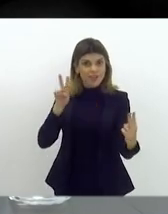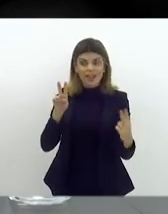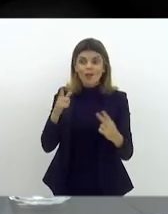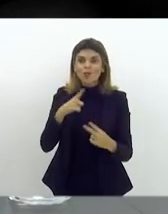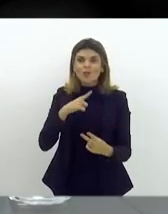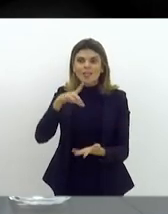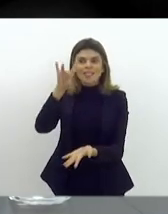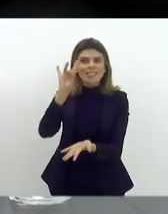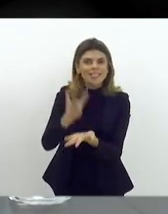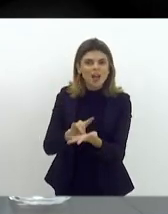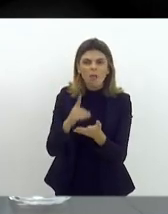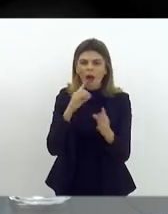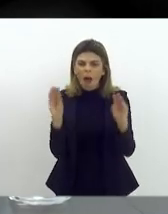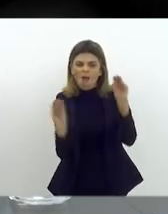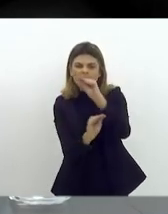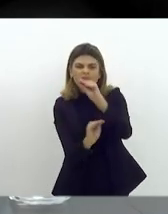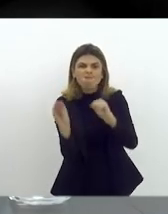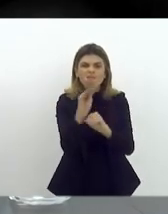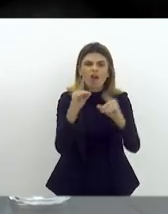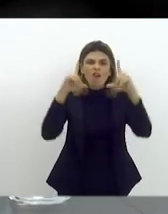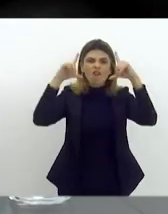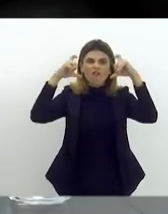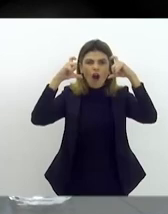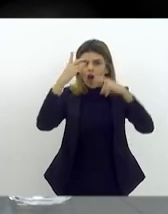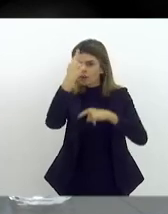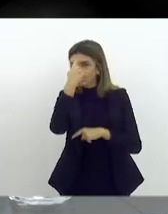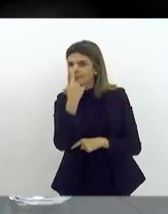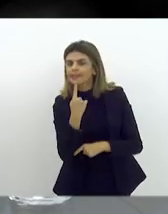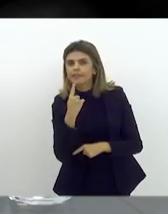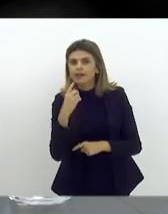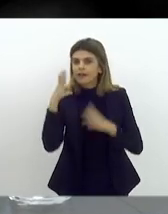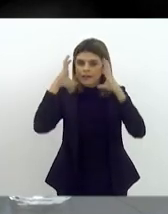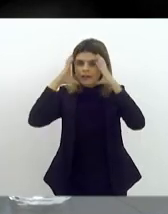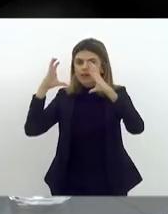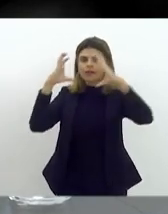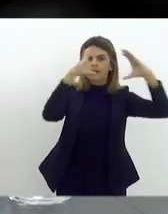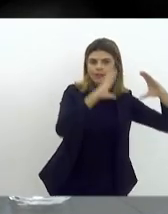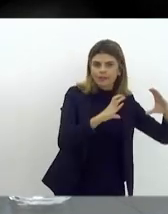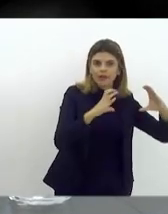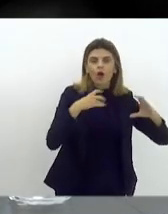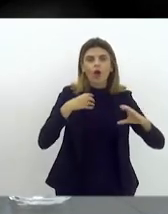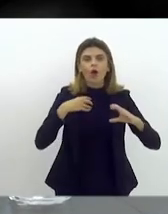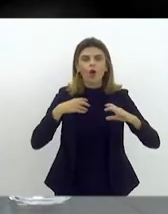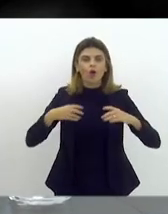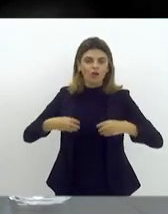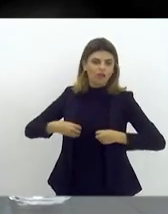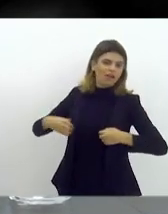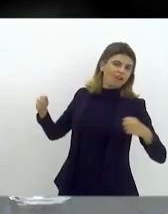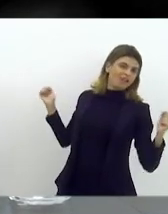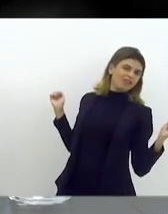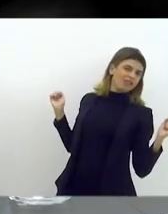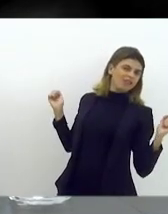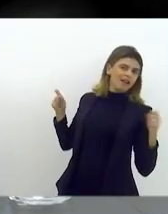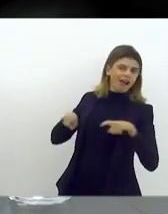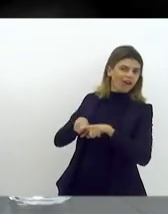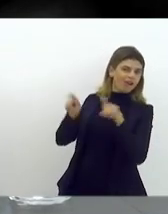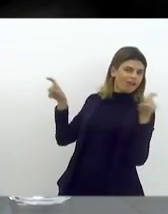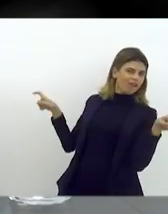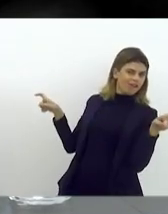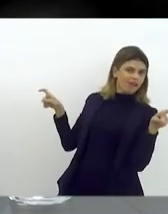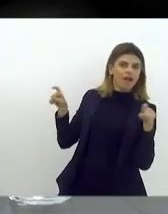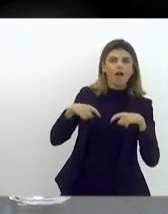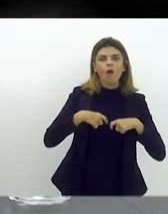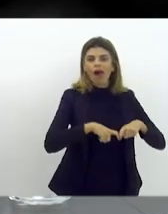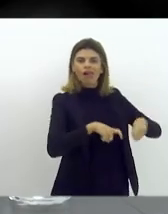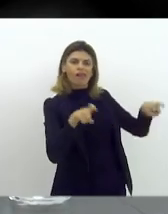imagem mas ele faz uma montagem colocando aquela pessoa numa posição vexatória numa situação de